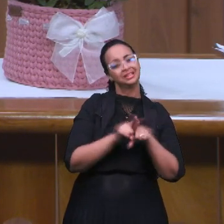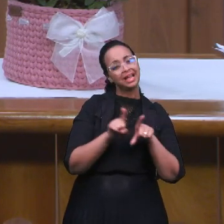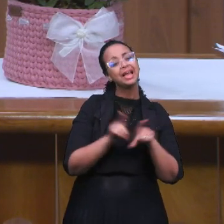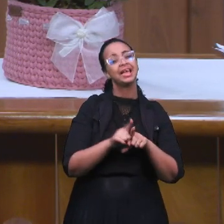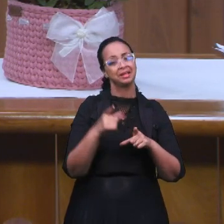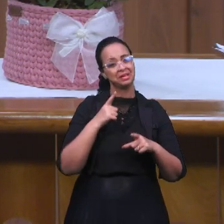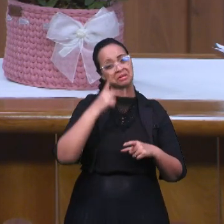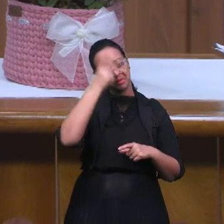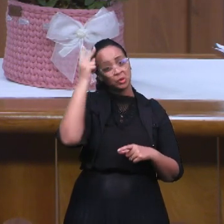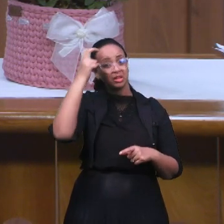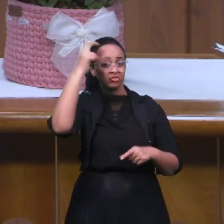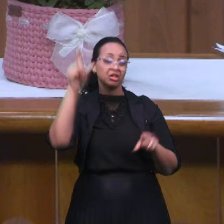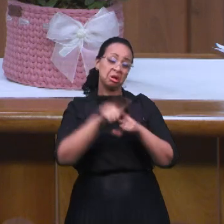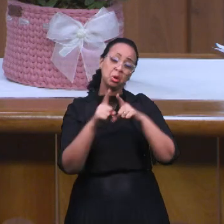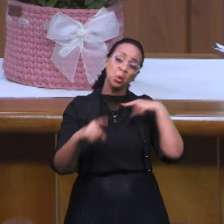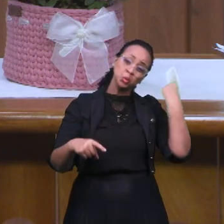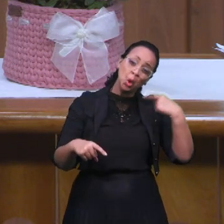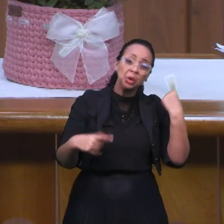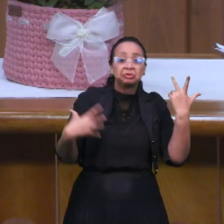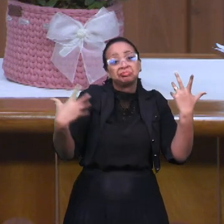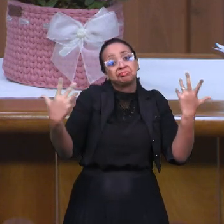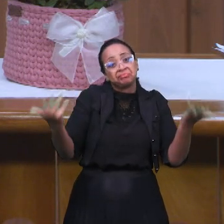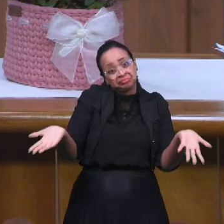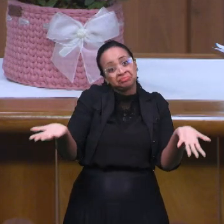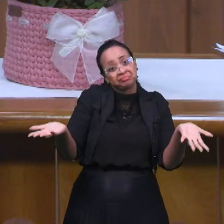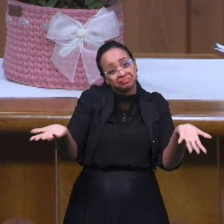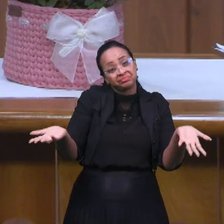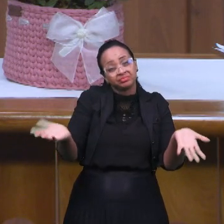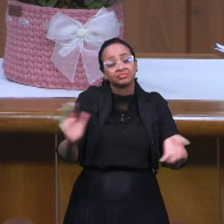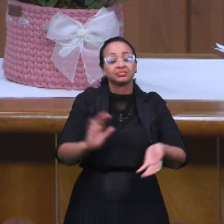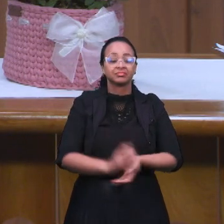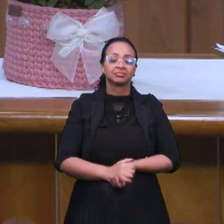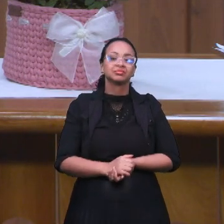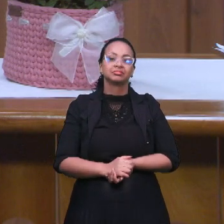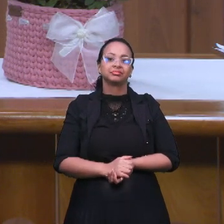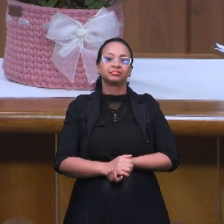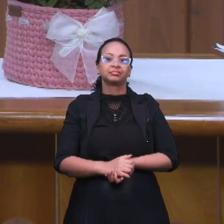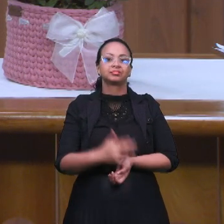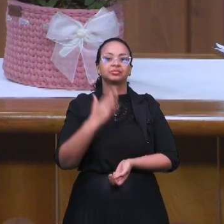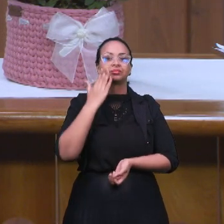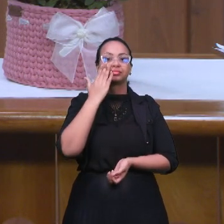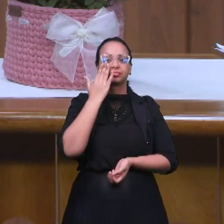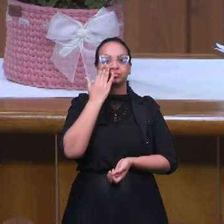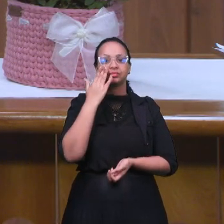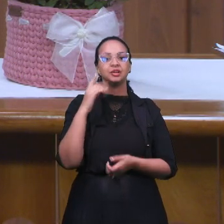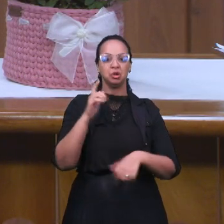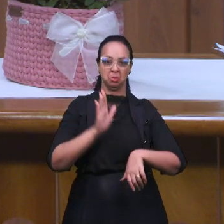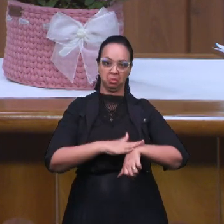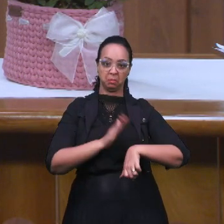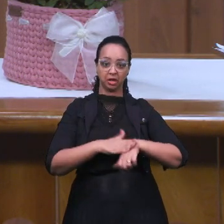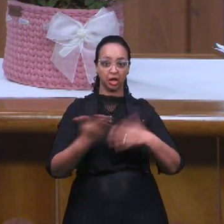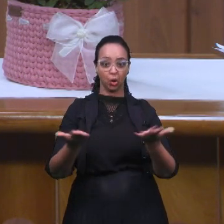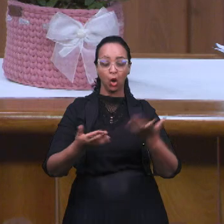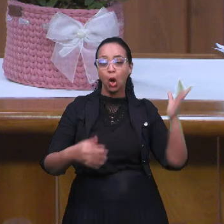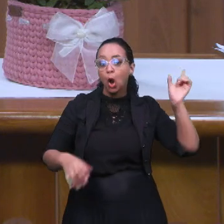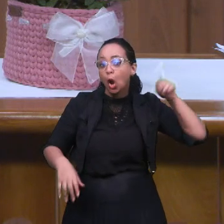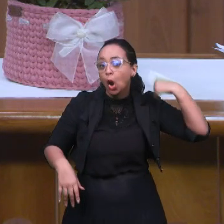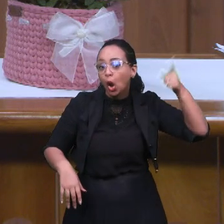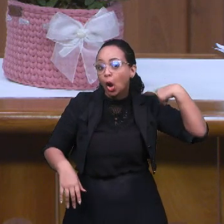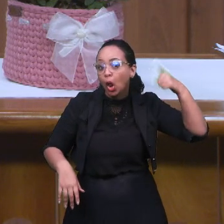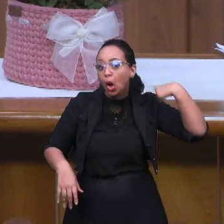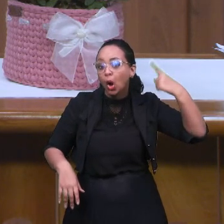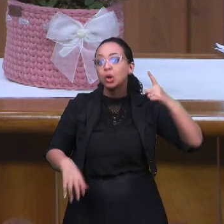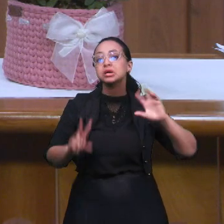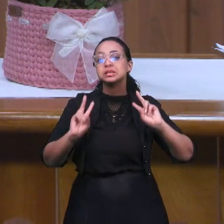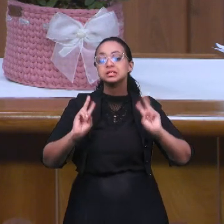Então, a palavra, inclusive, interessante, que nós estamos vivendo a hora dos loucos, né? E toda vez que Jesus